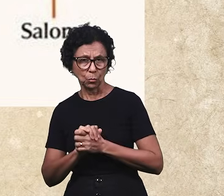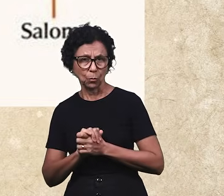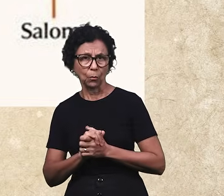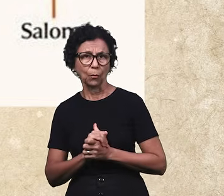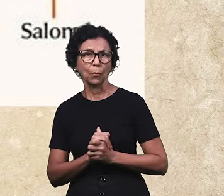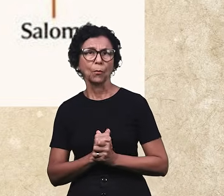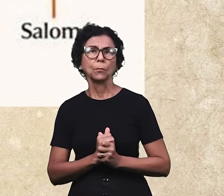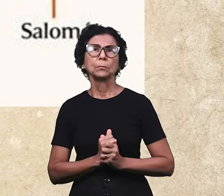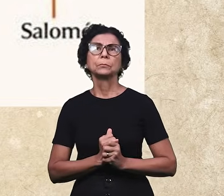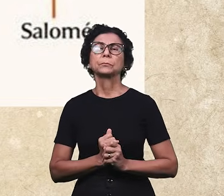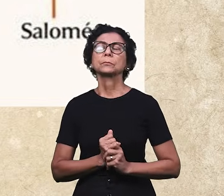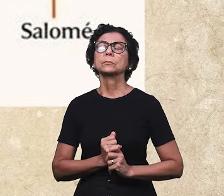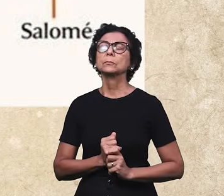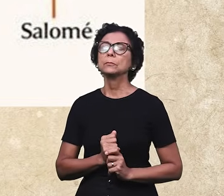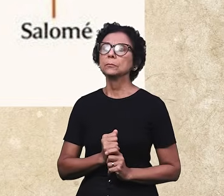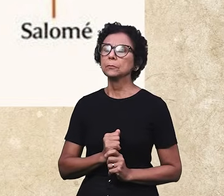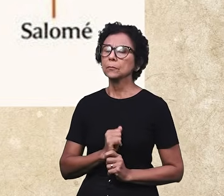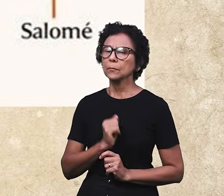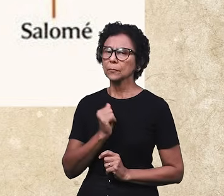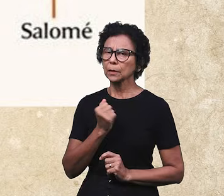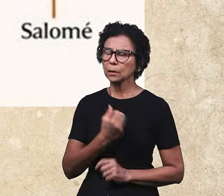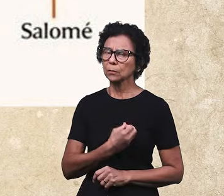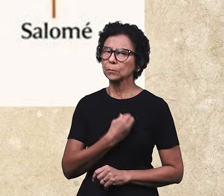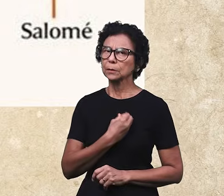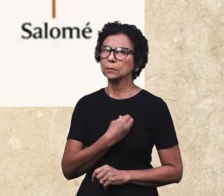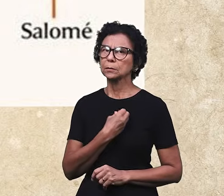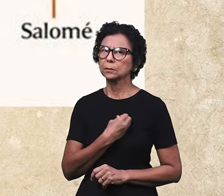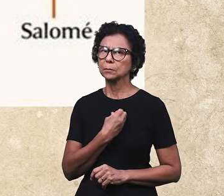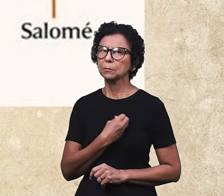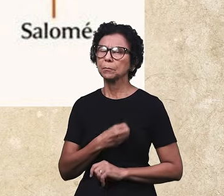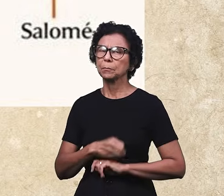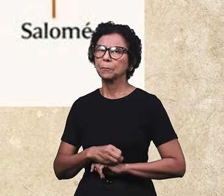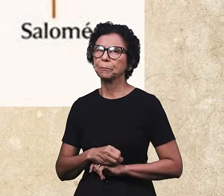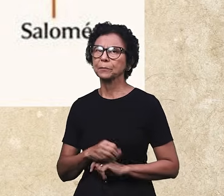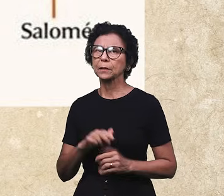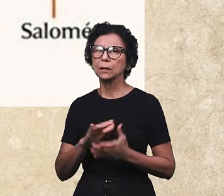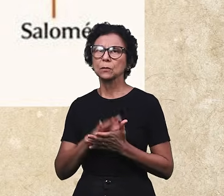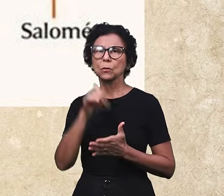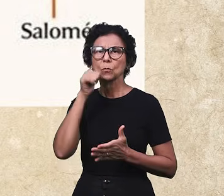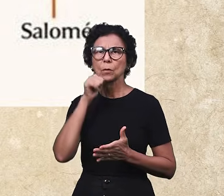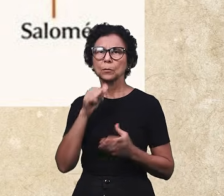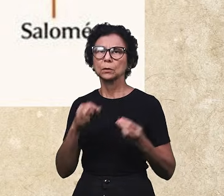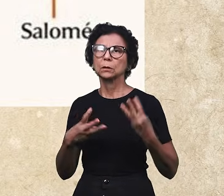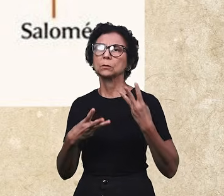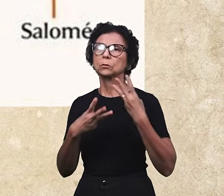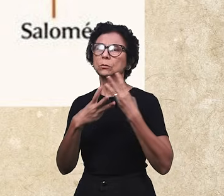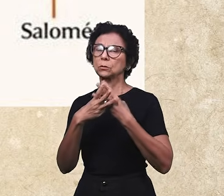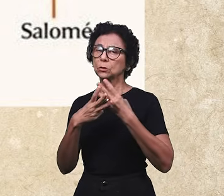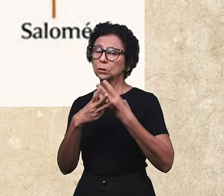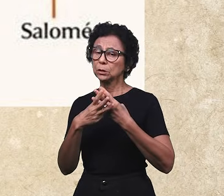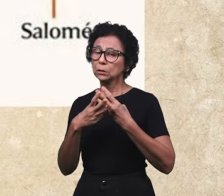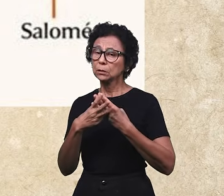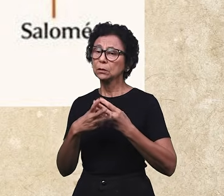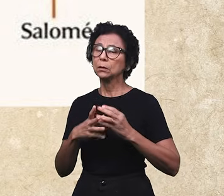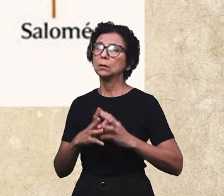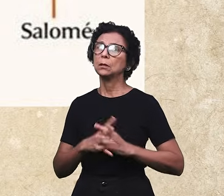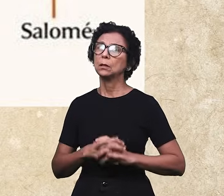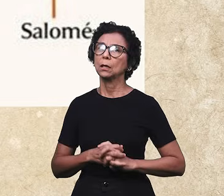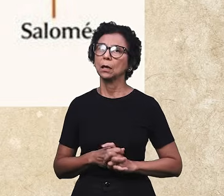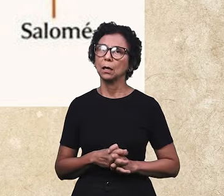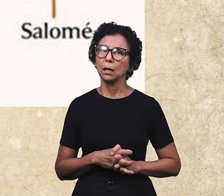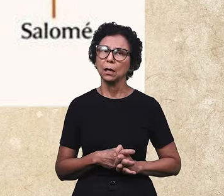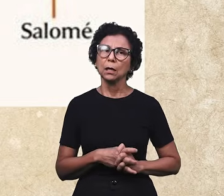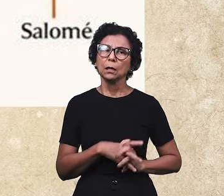do templo, dos rituais judeus. Então ele passou a conhecer e ver que ele tinha